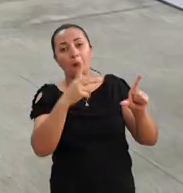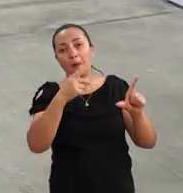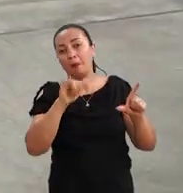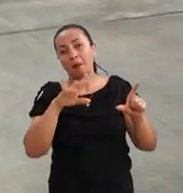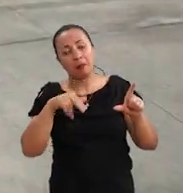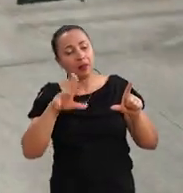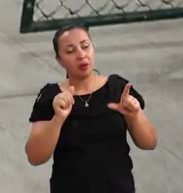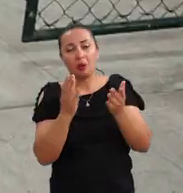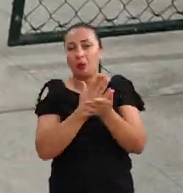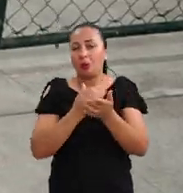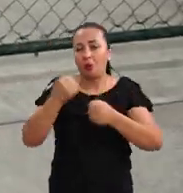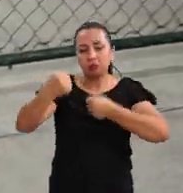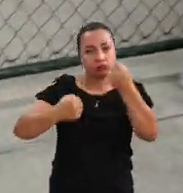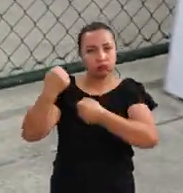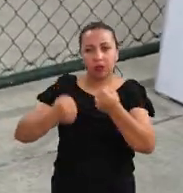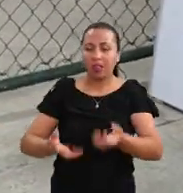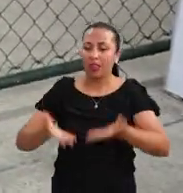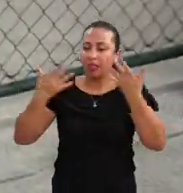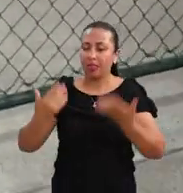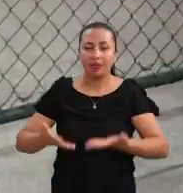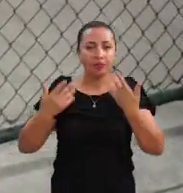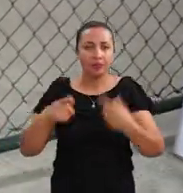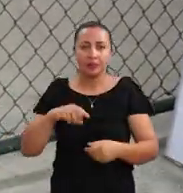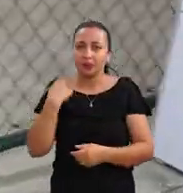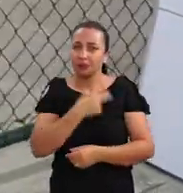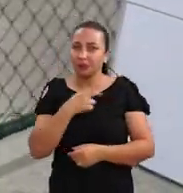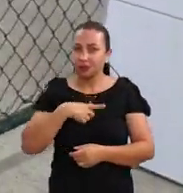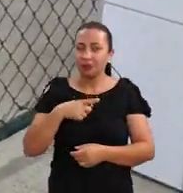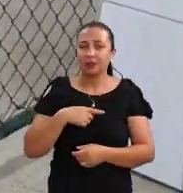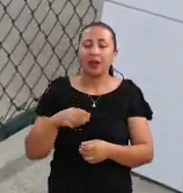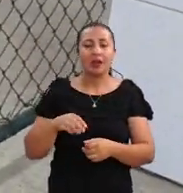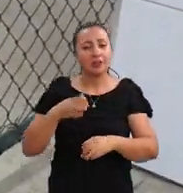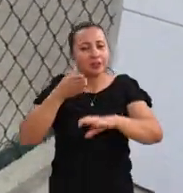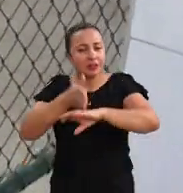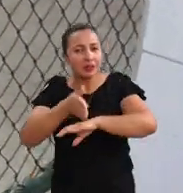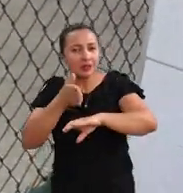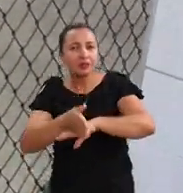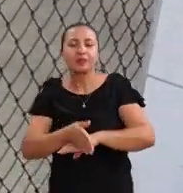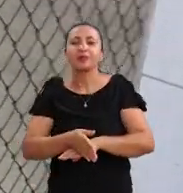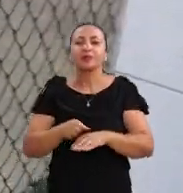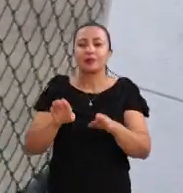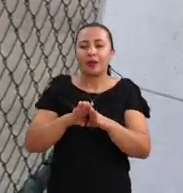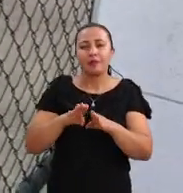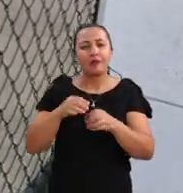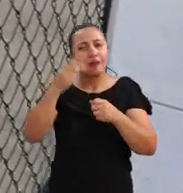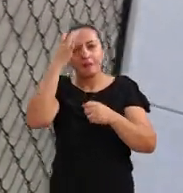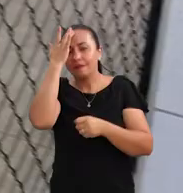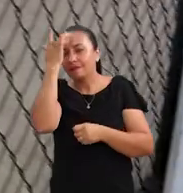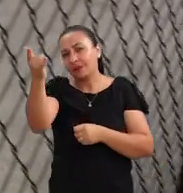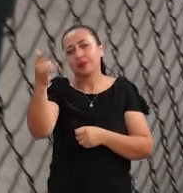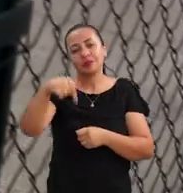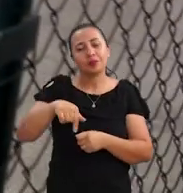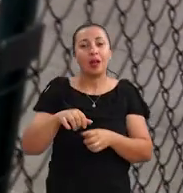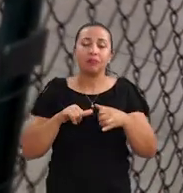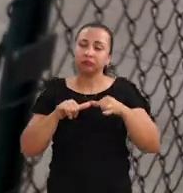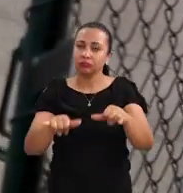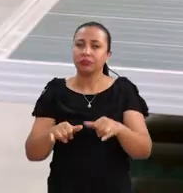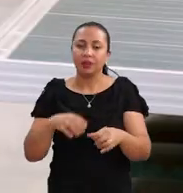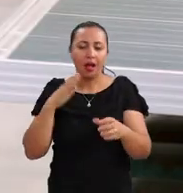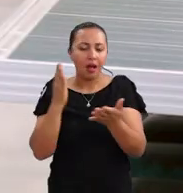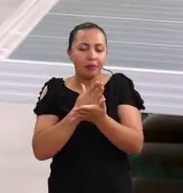um pouco de alguns veículos relativamente leves que nós temos de forma acessível, fácil aqui no mercado. E eu acabei